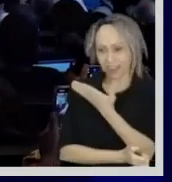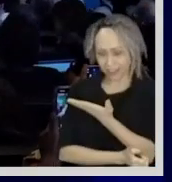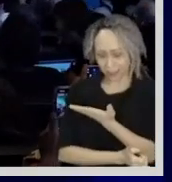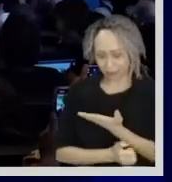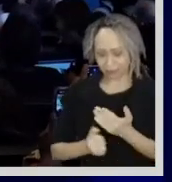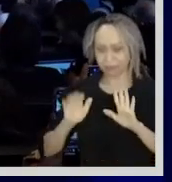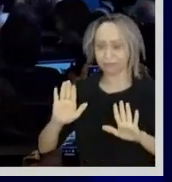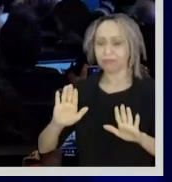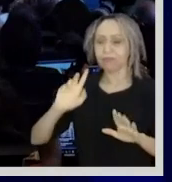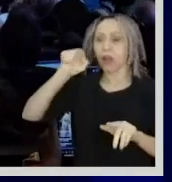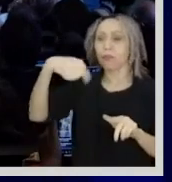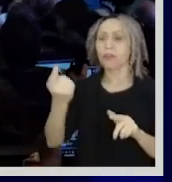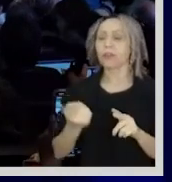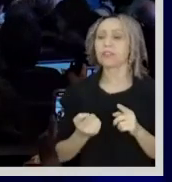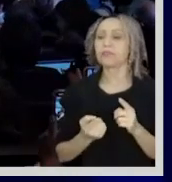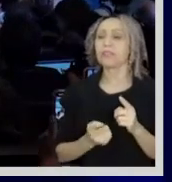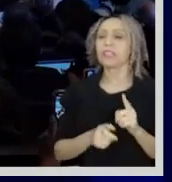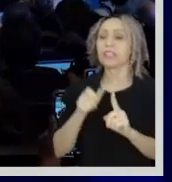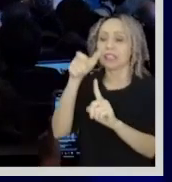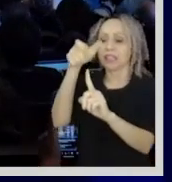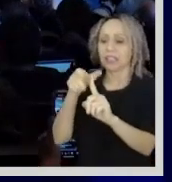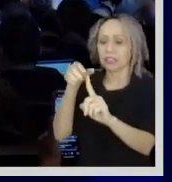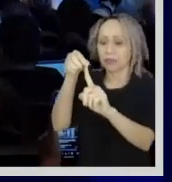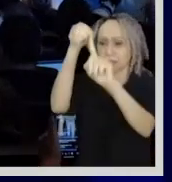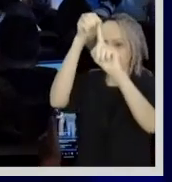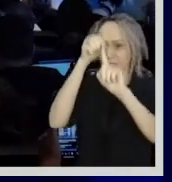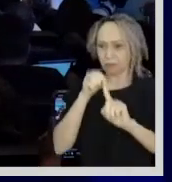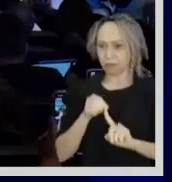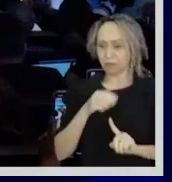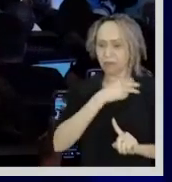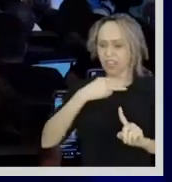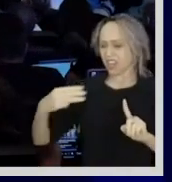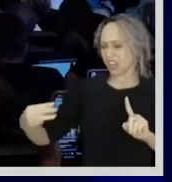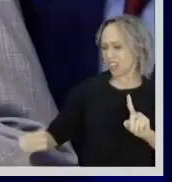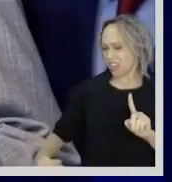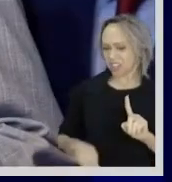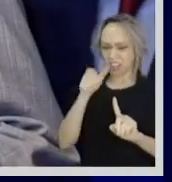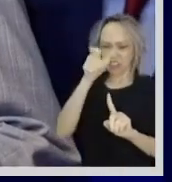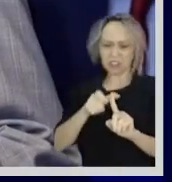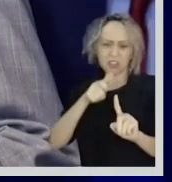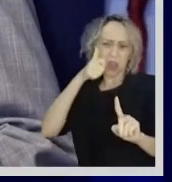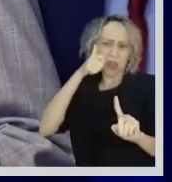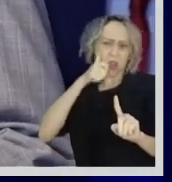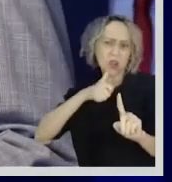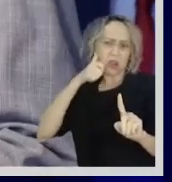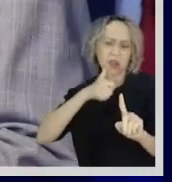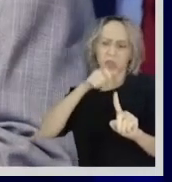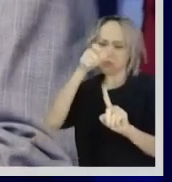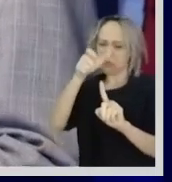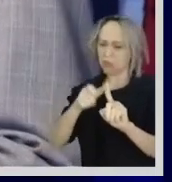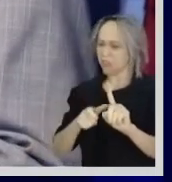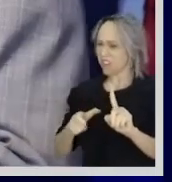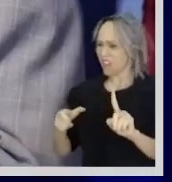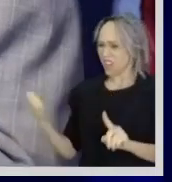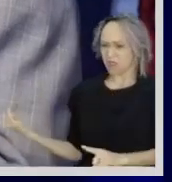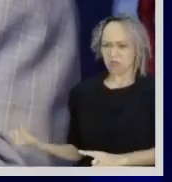né, quase não tem. Então, é a inserção, né, e a inclusão de mulheres e negros não é o forte do PT, apesar,